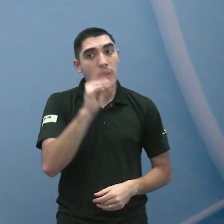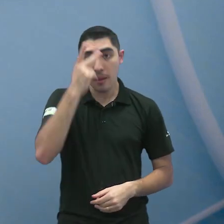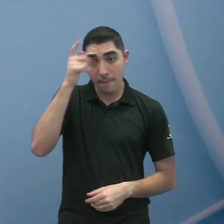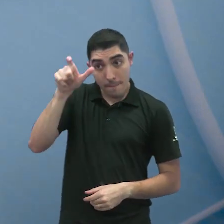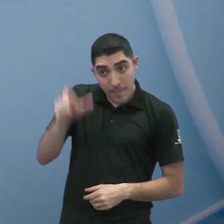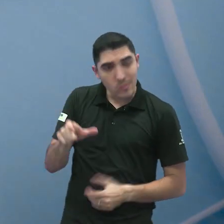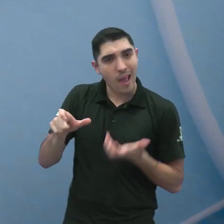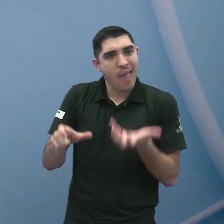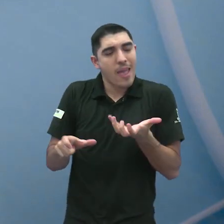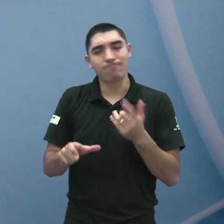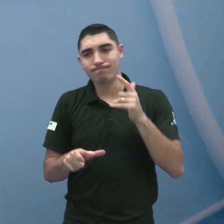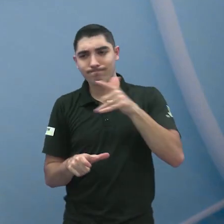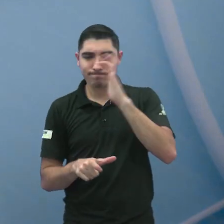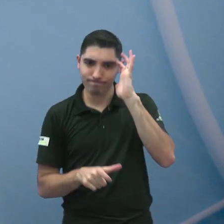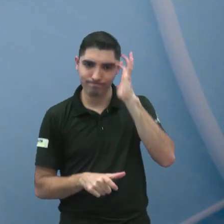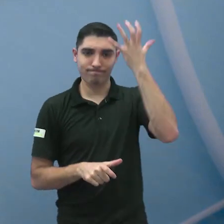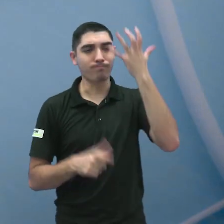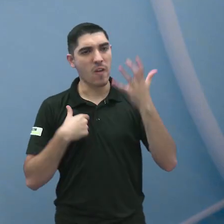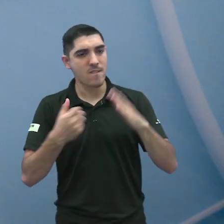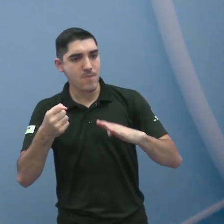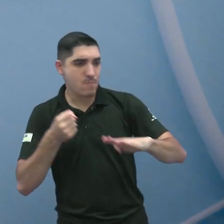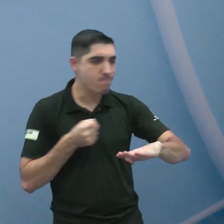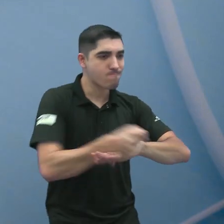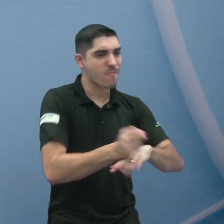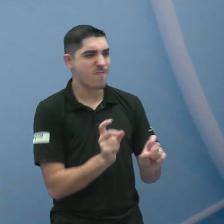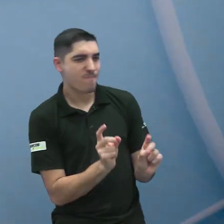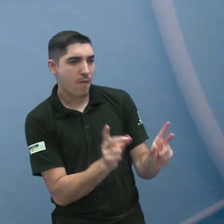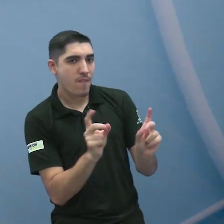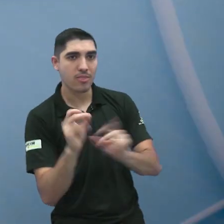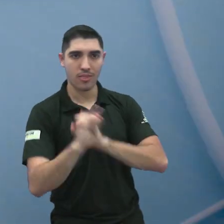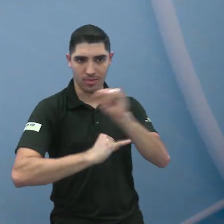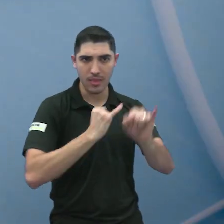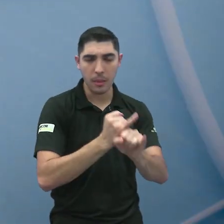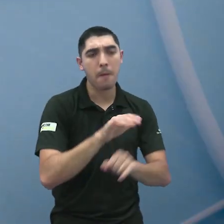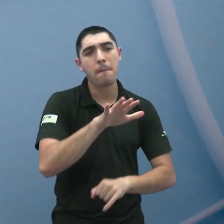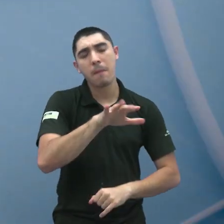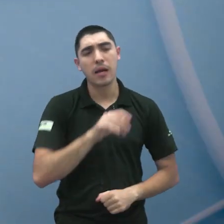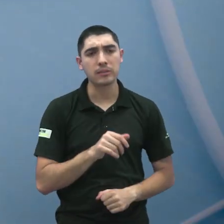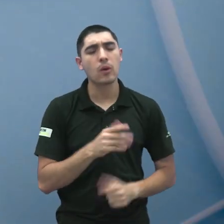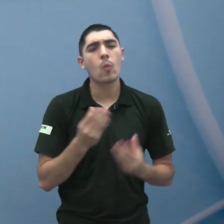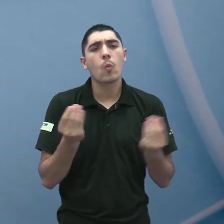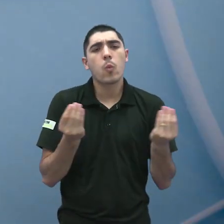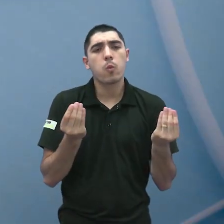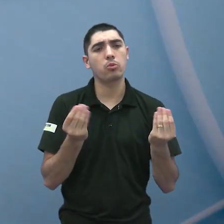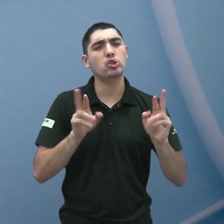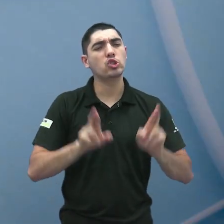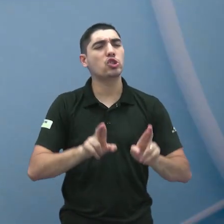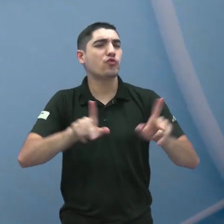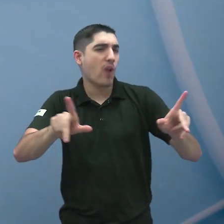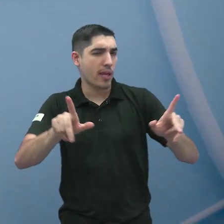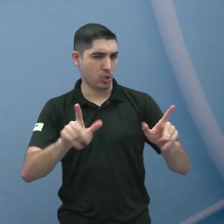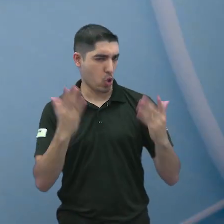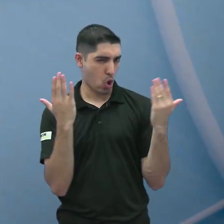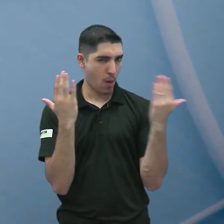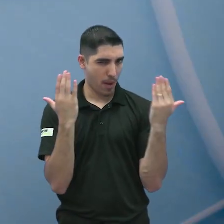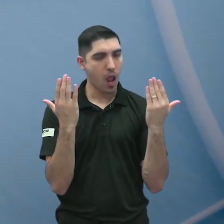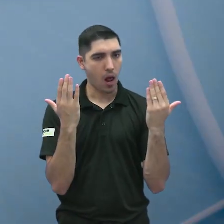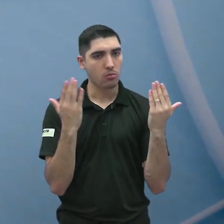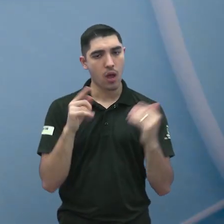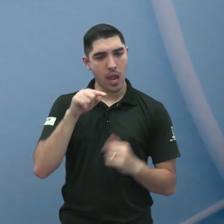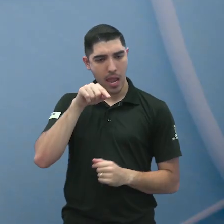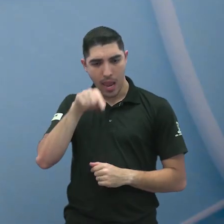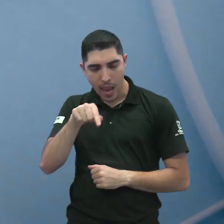quer começar a vender pela internet. Mas, afinal, né, quais são as diferenças práticas de atuar